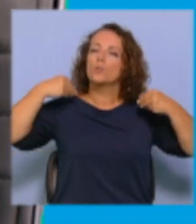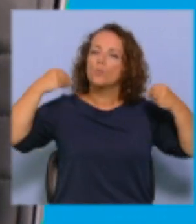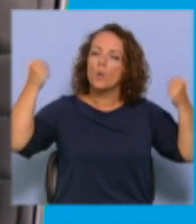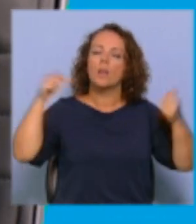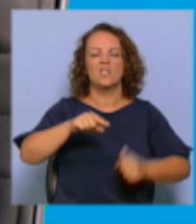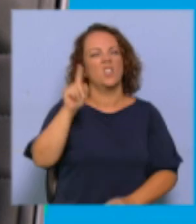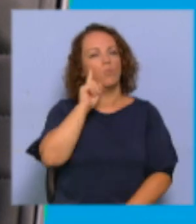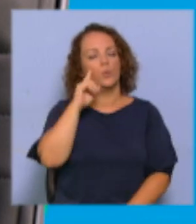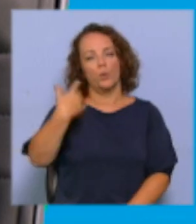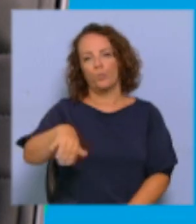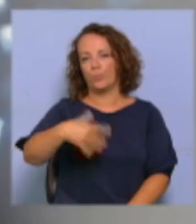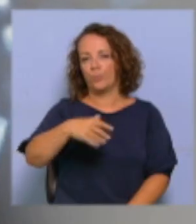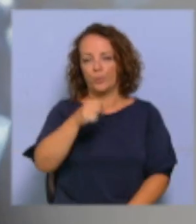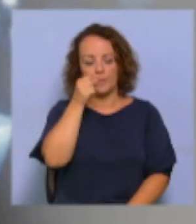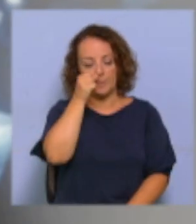muito importante.